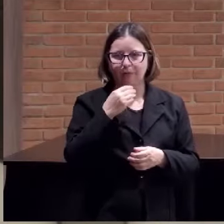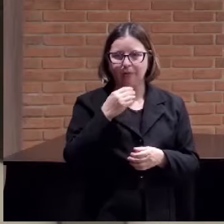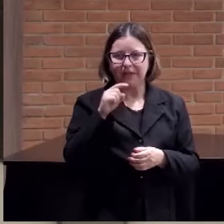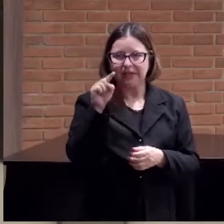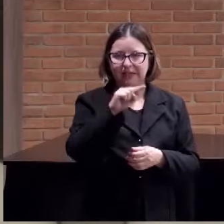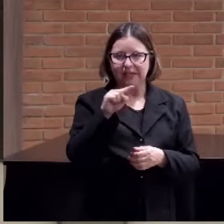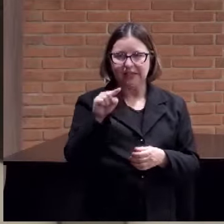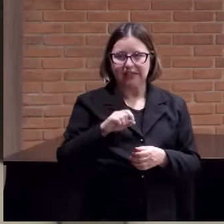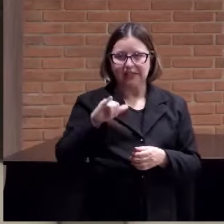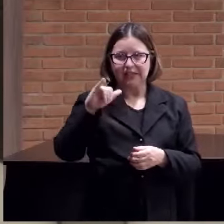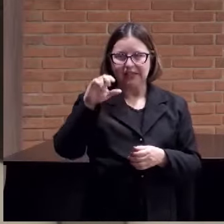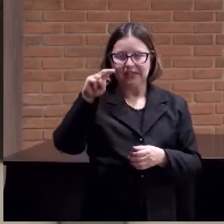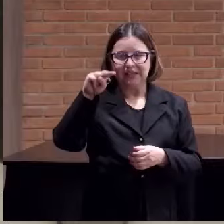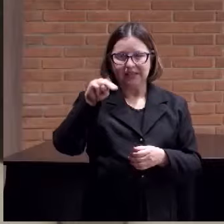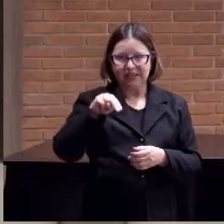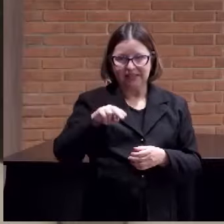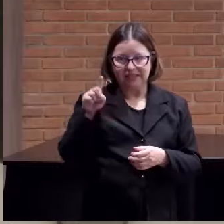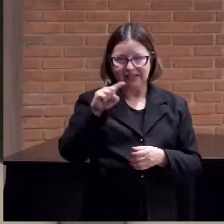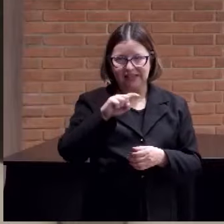em